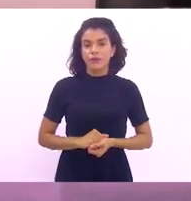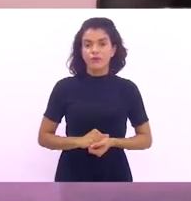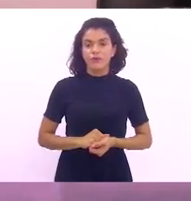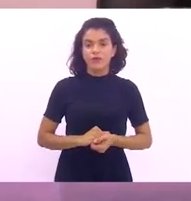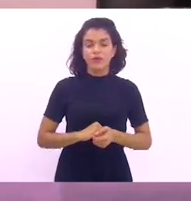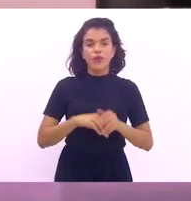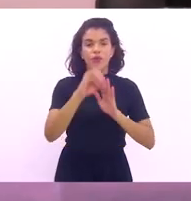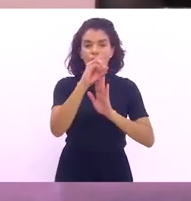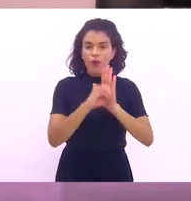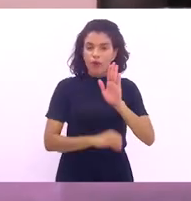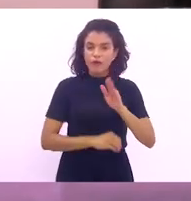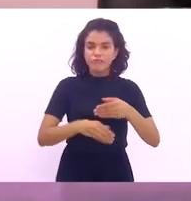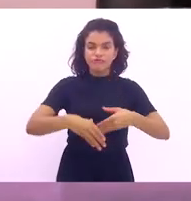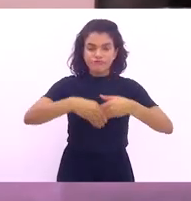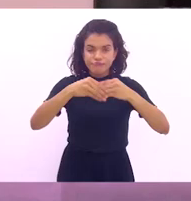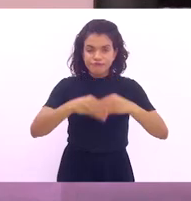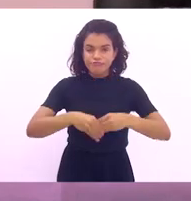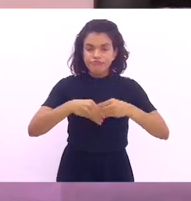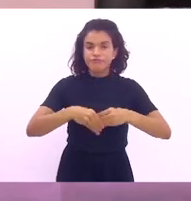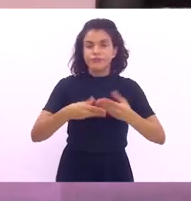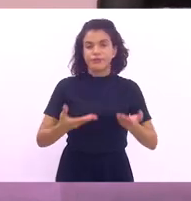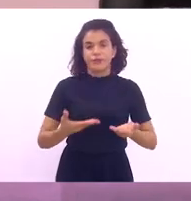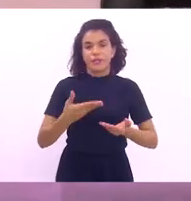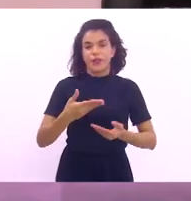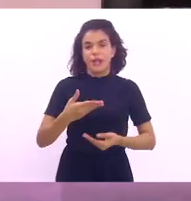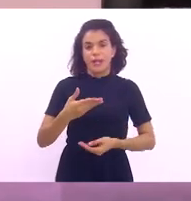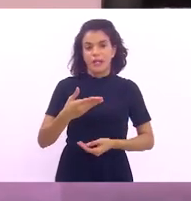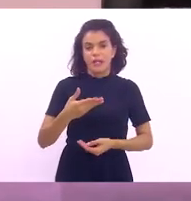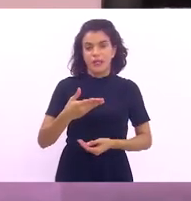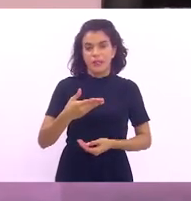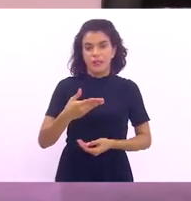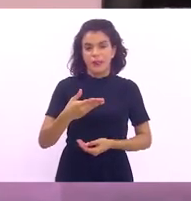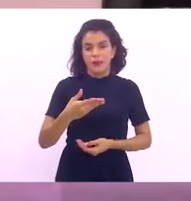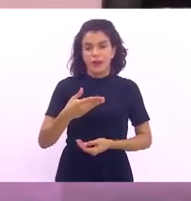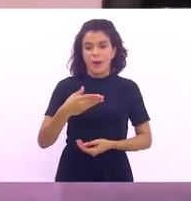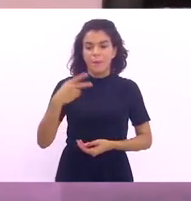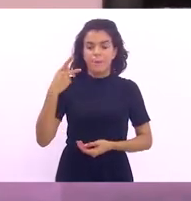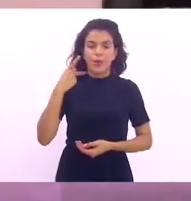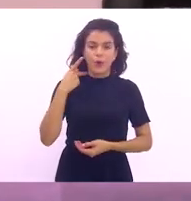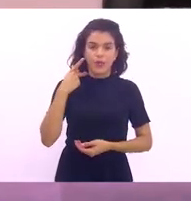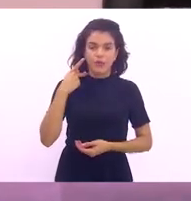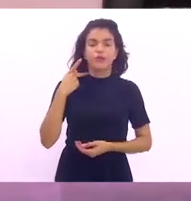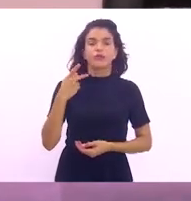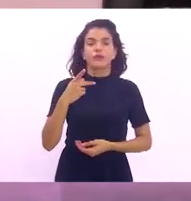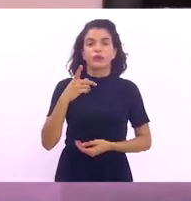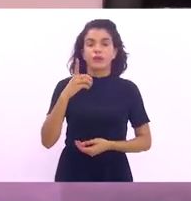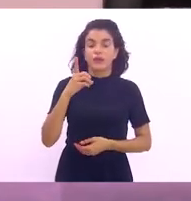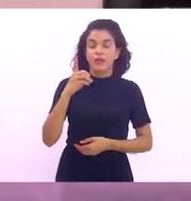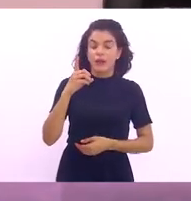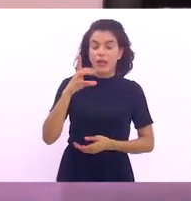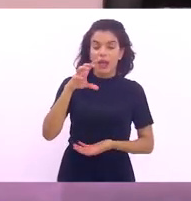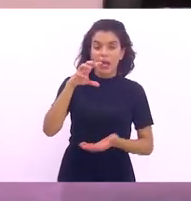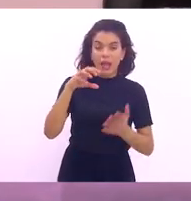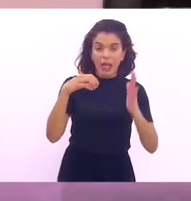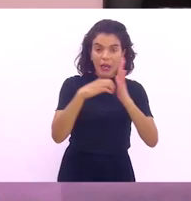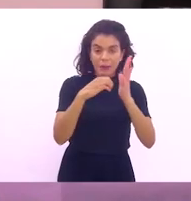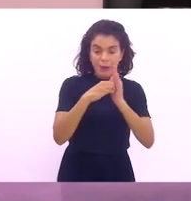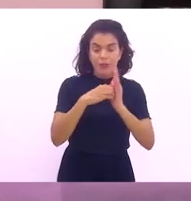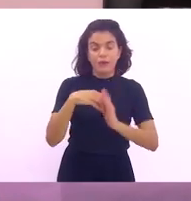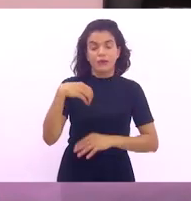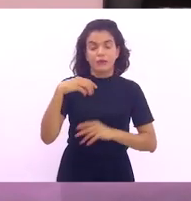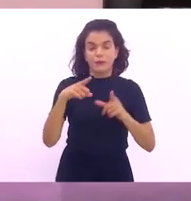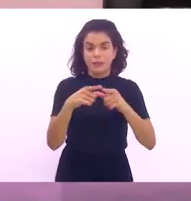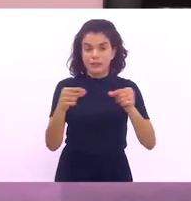com os cumprimentos sobre a quinta da procuradoria da mulher da Câmara dos Deputados de Brasília que